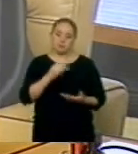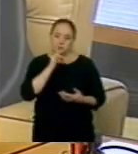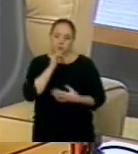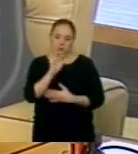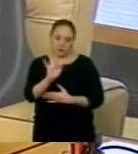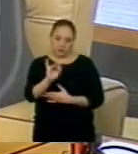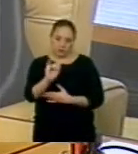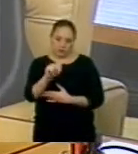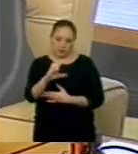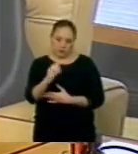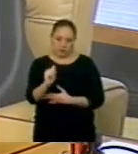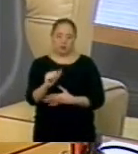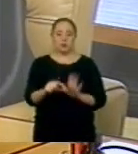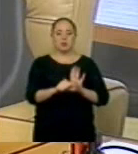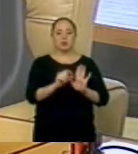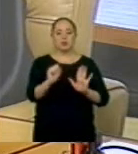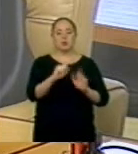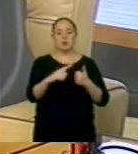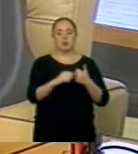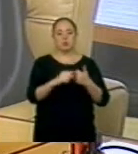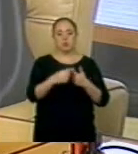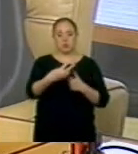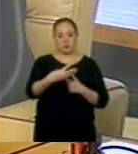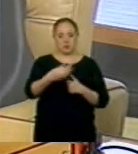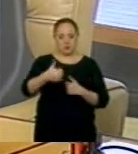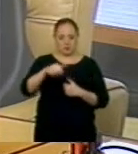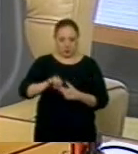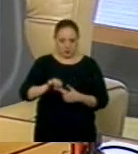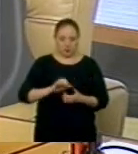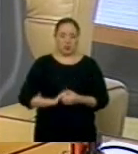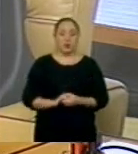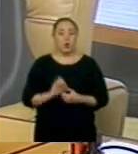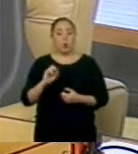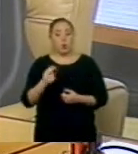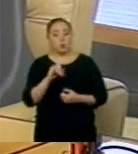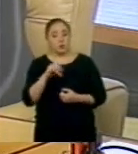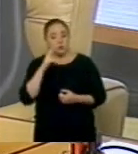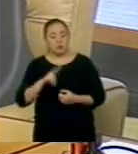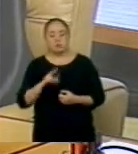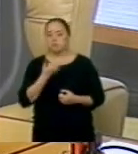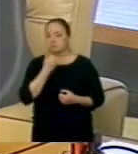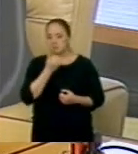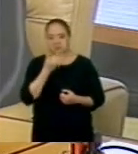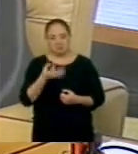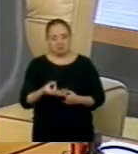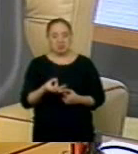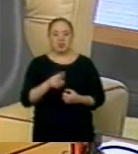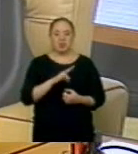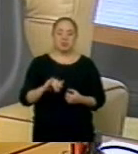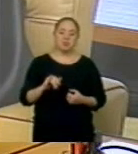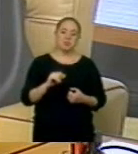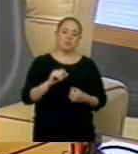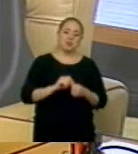couber, inciso 8º do artigo 319, ou se verificar que não são suficientes ou adequados, que fará o